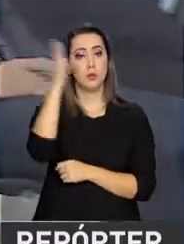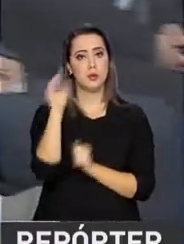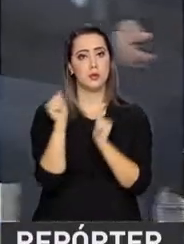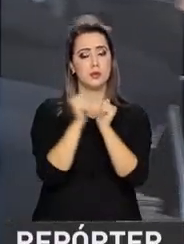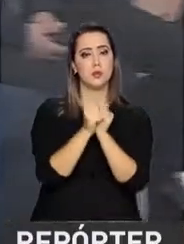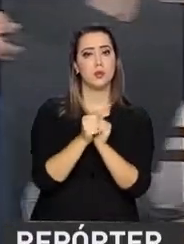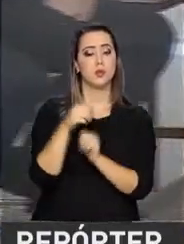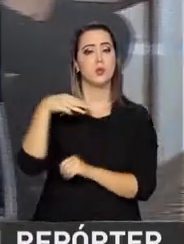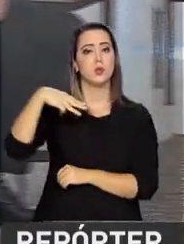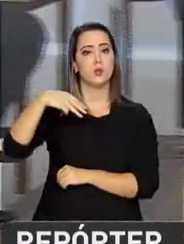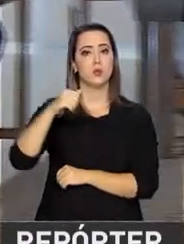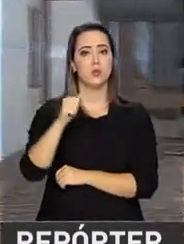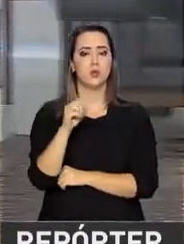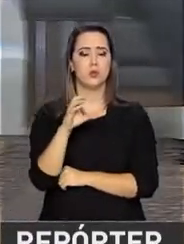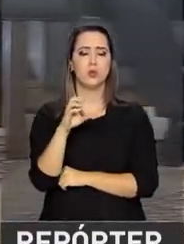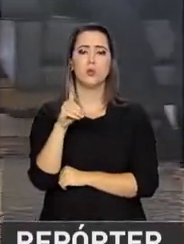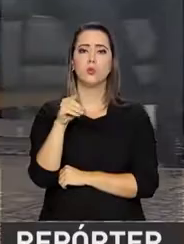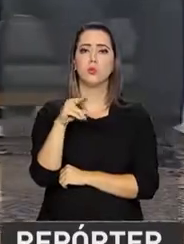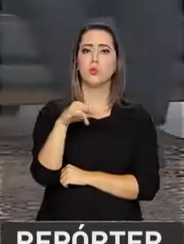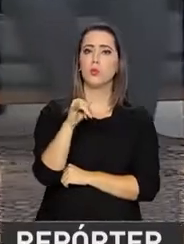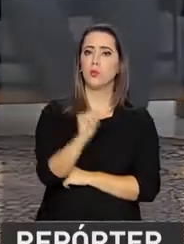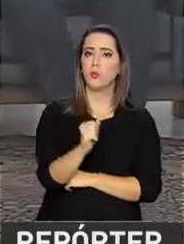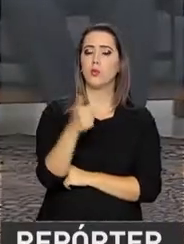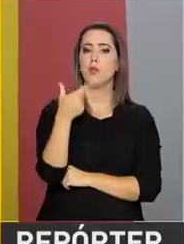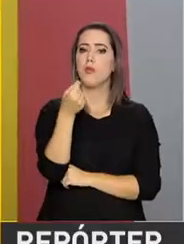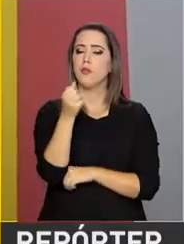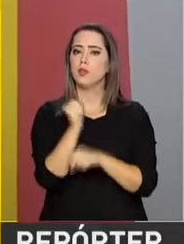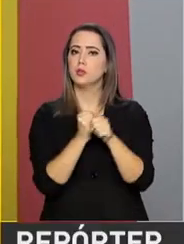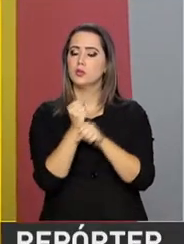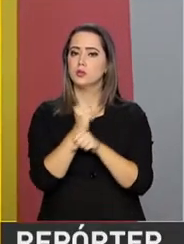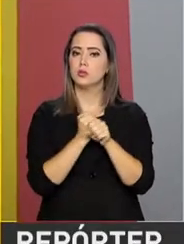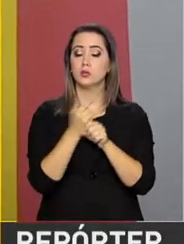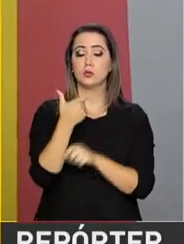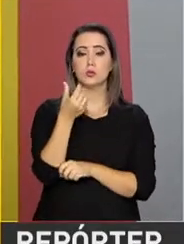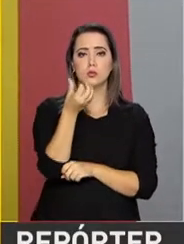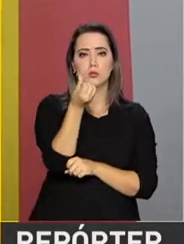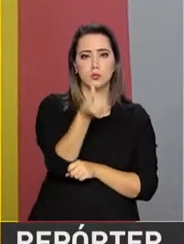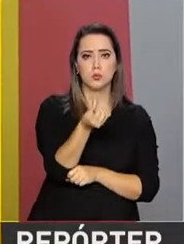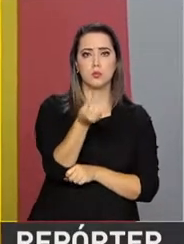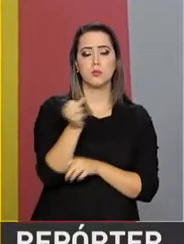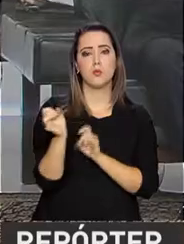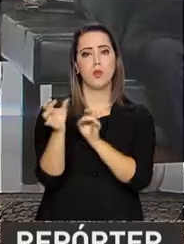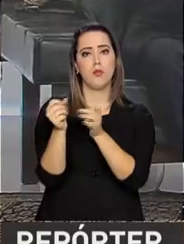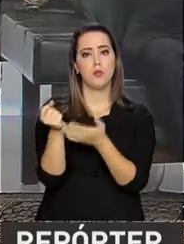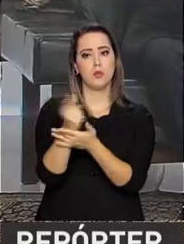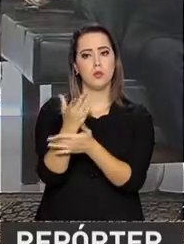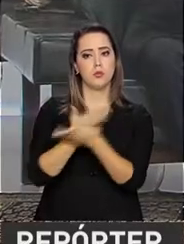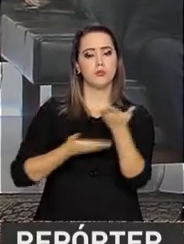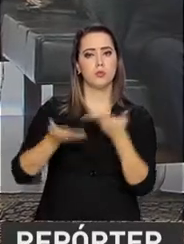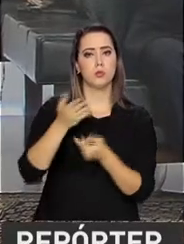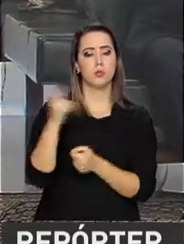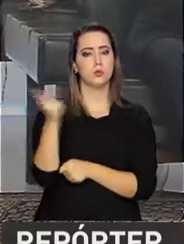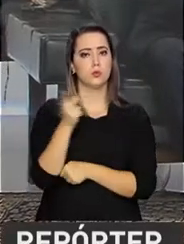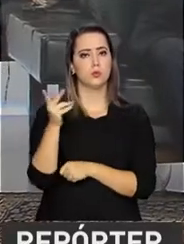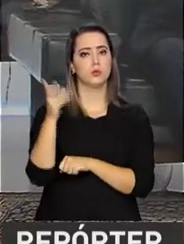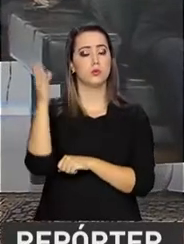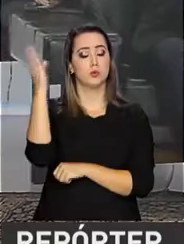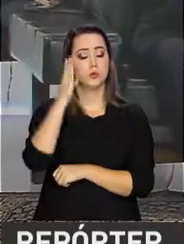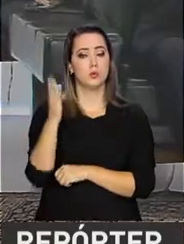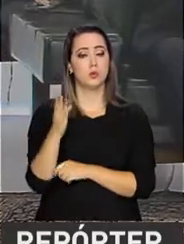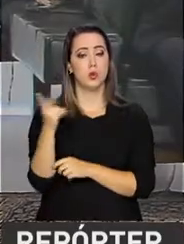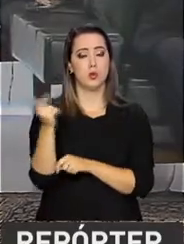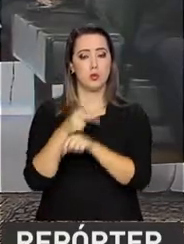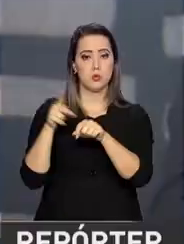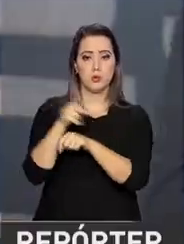estabeleceram relações diplomáticas há menos de 20 anos em 2016 o comércio entre os países foi de 19 milhões